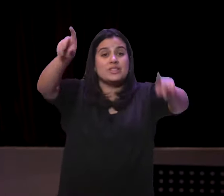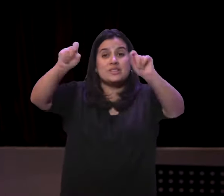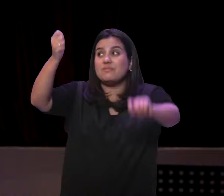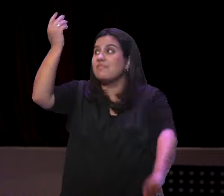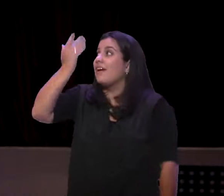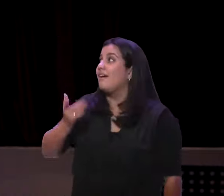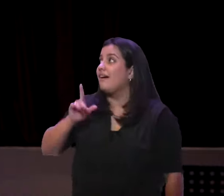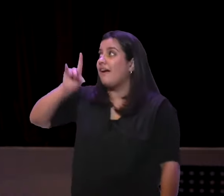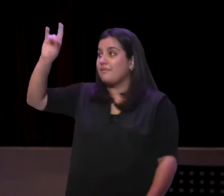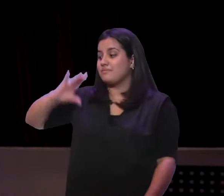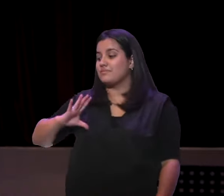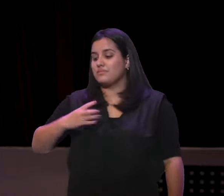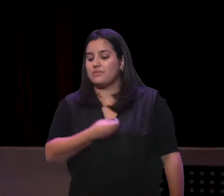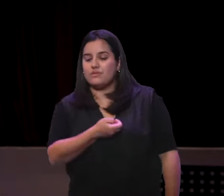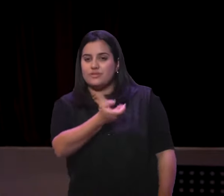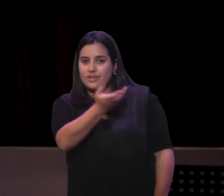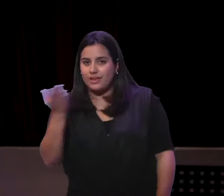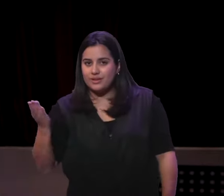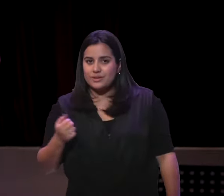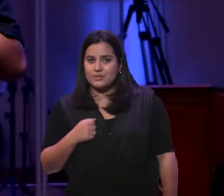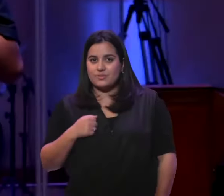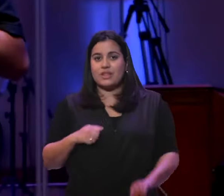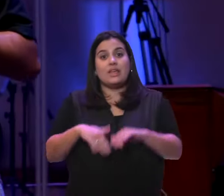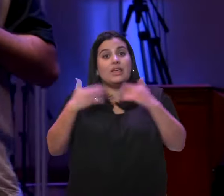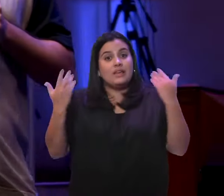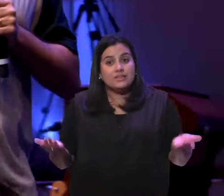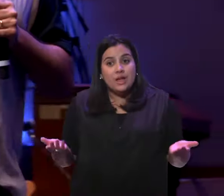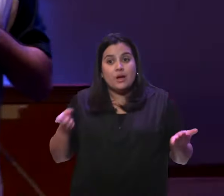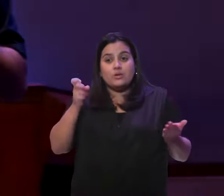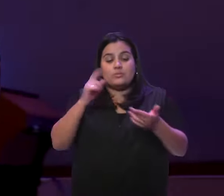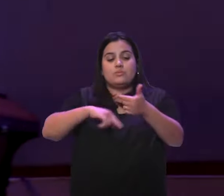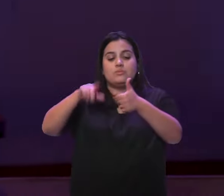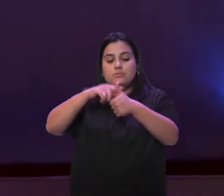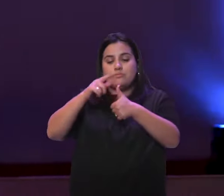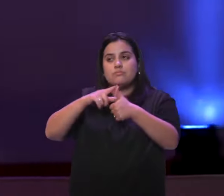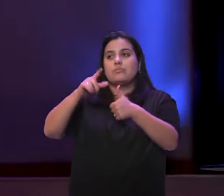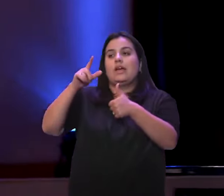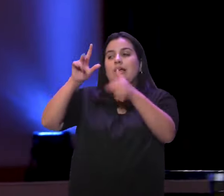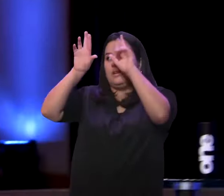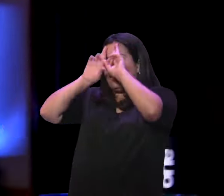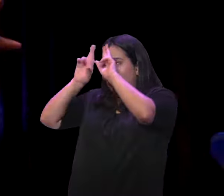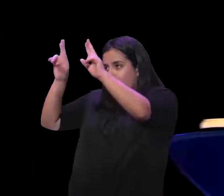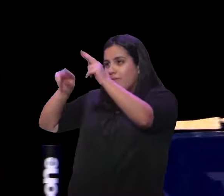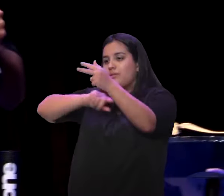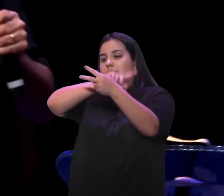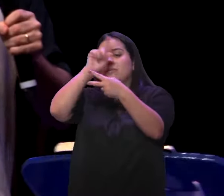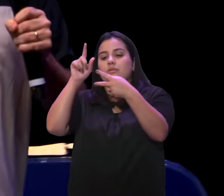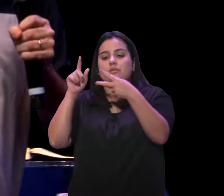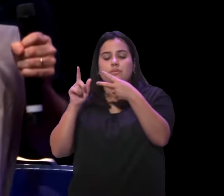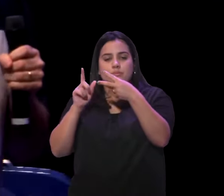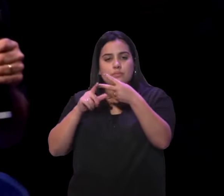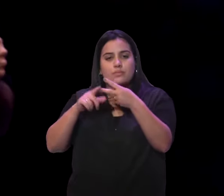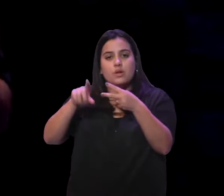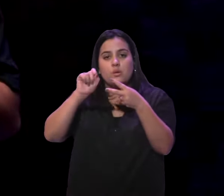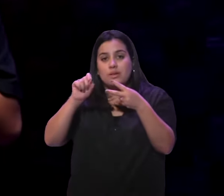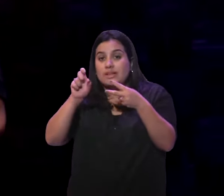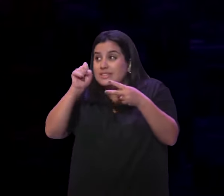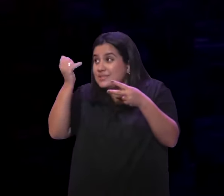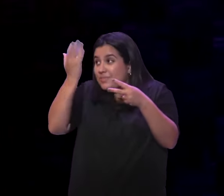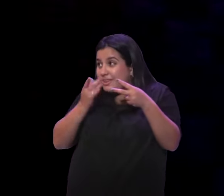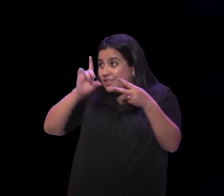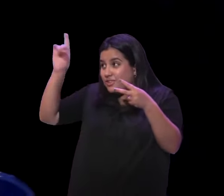te salvou. Então, se a primeira coisa é ser reverente, a segunda é entender que quando a presença de Deus chega, ela me